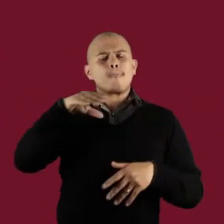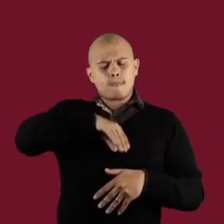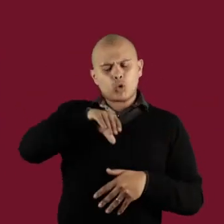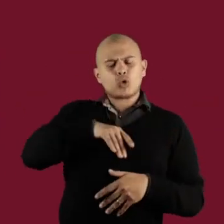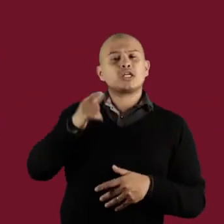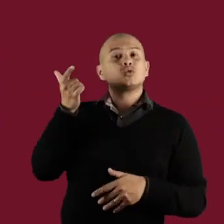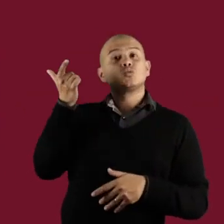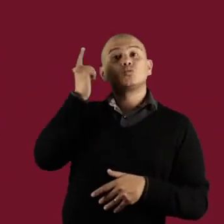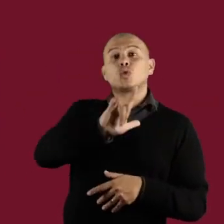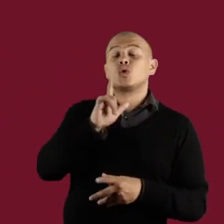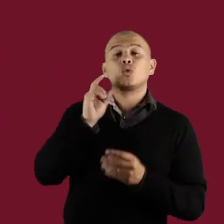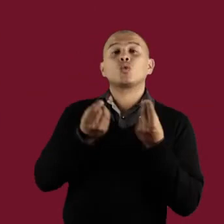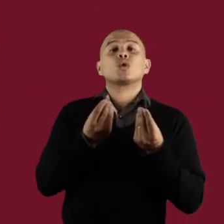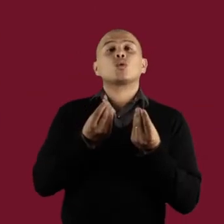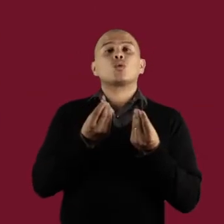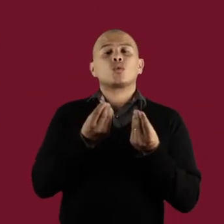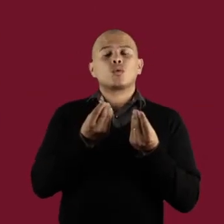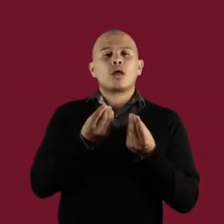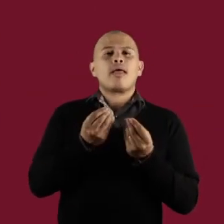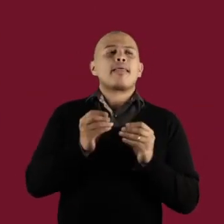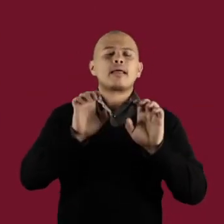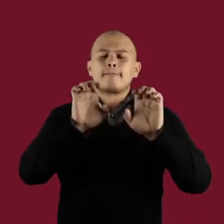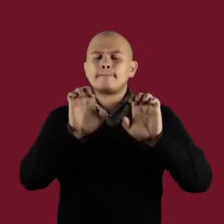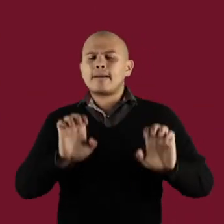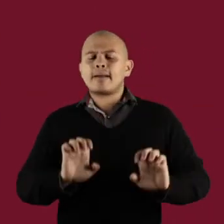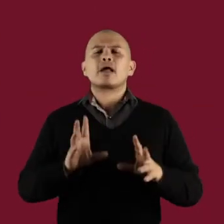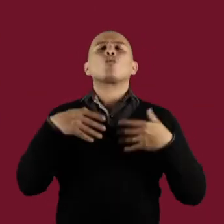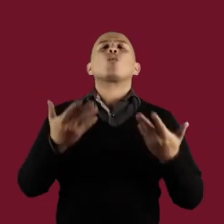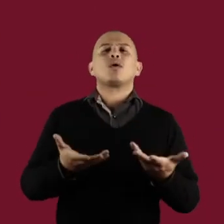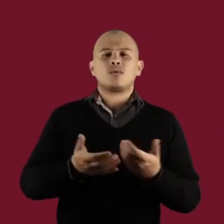estrutura que é dada? Vocês têm alguma informação sobre isso?